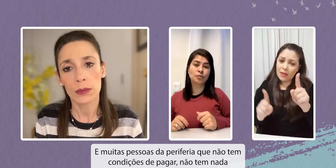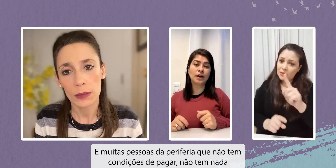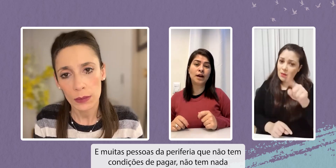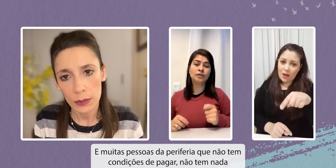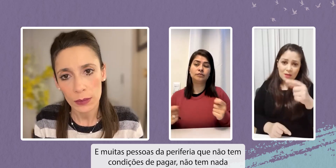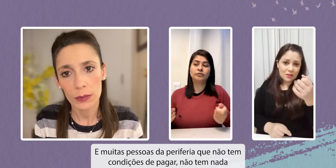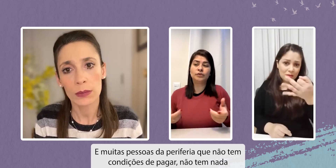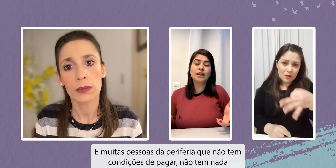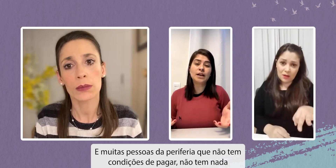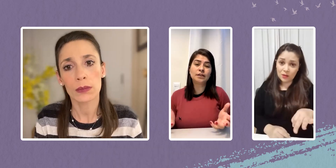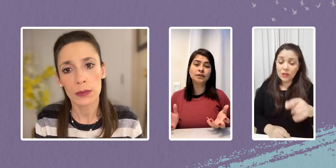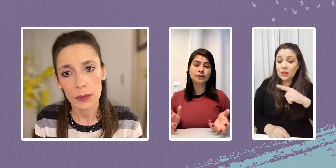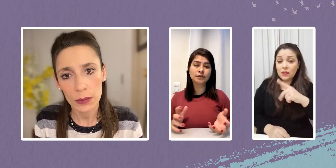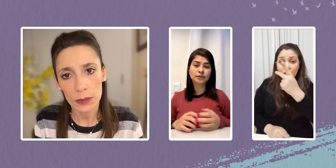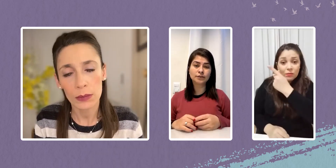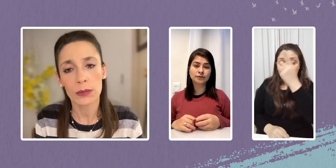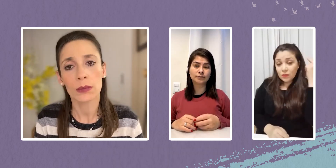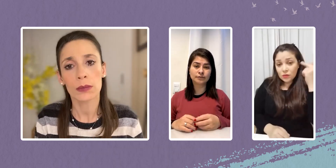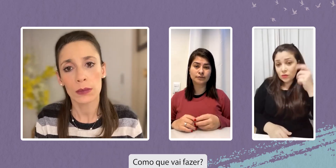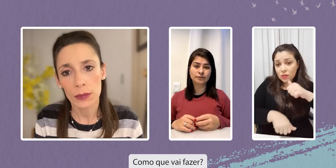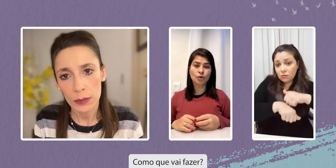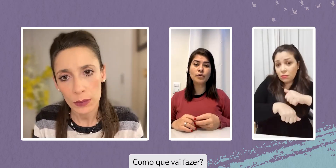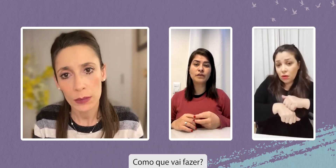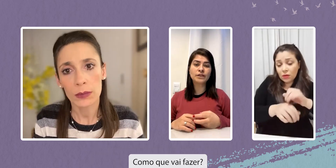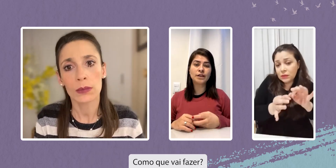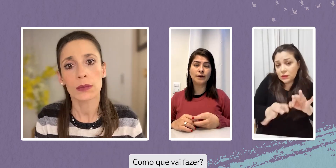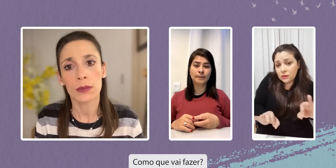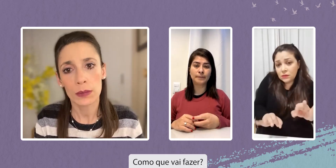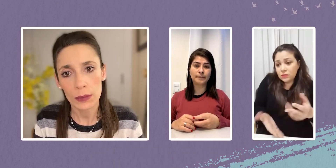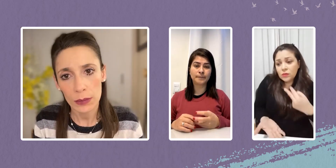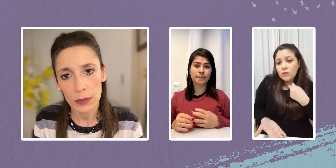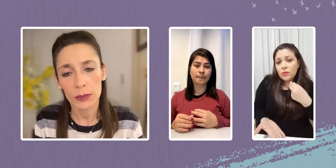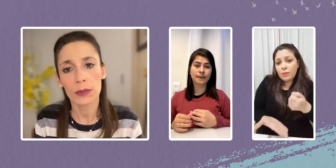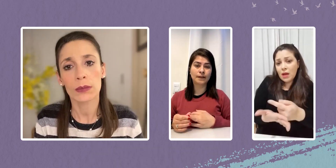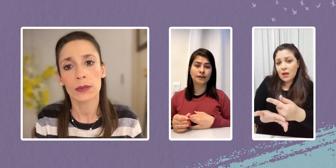condições de pagar, não tem nada. Como que vai fazer?